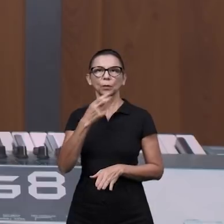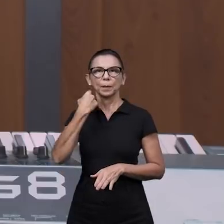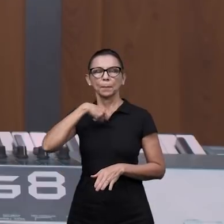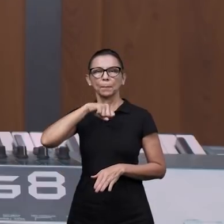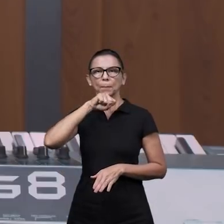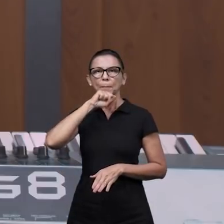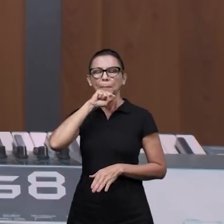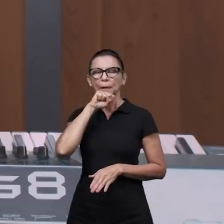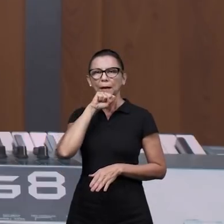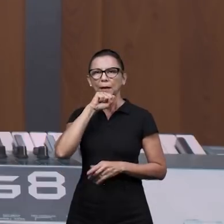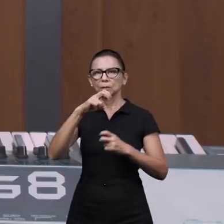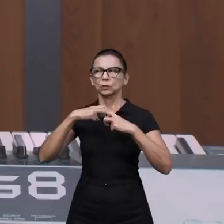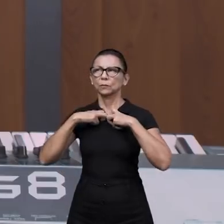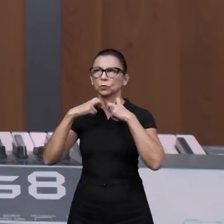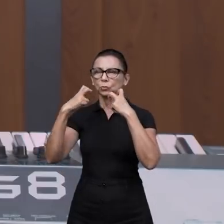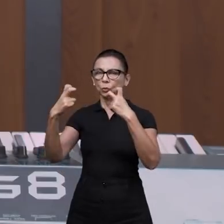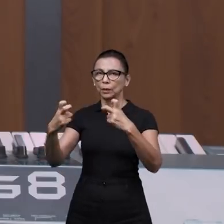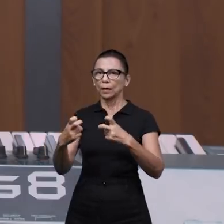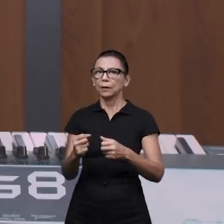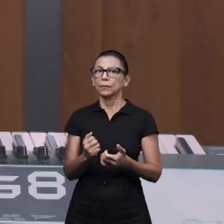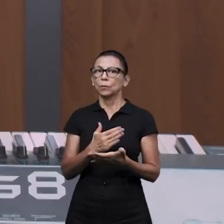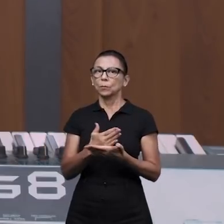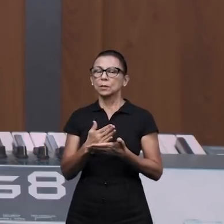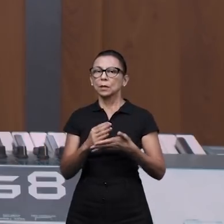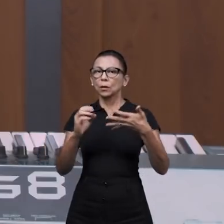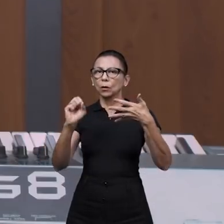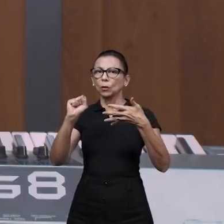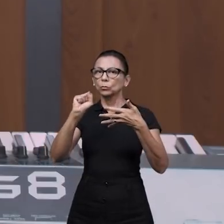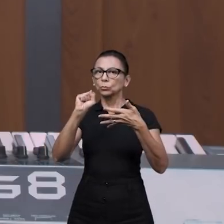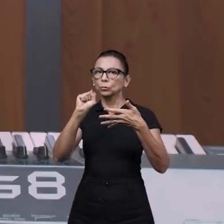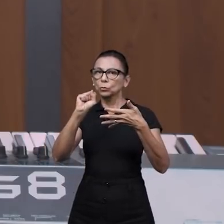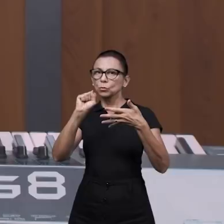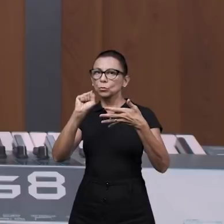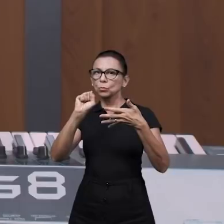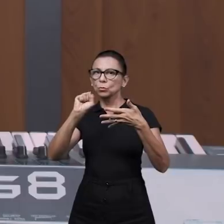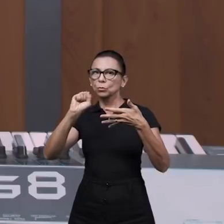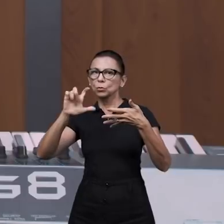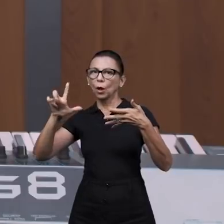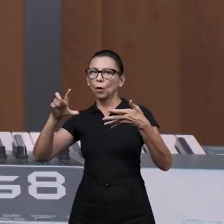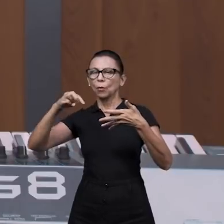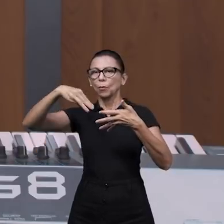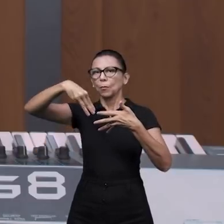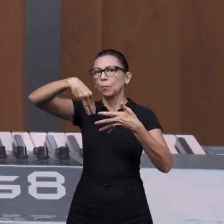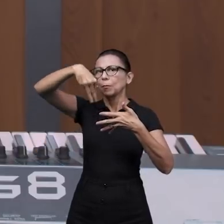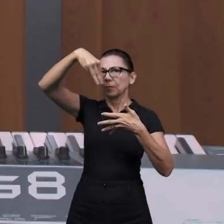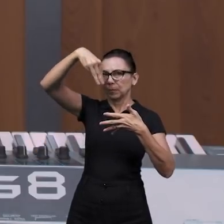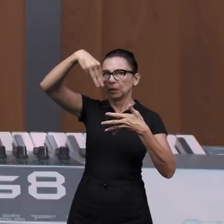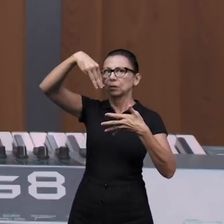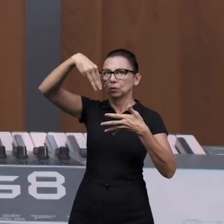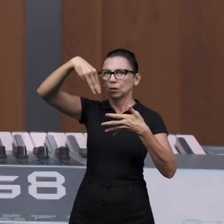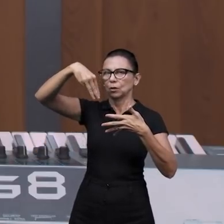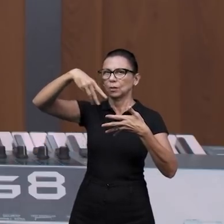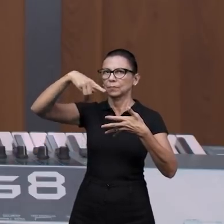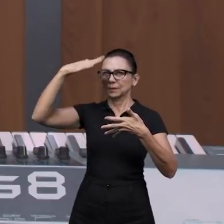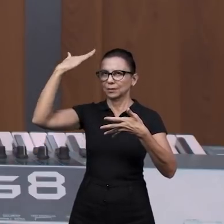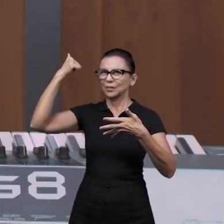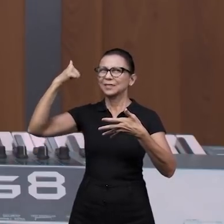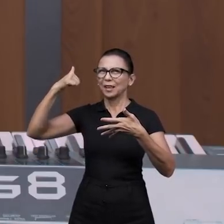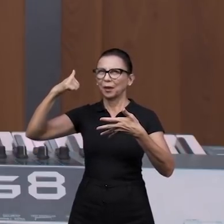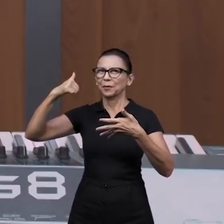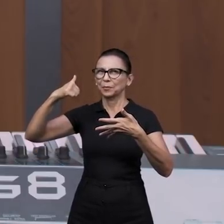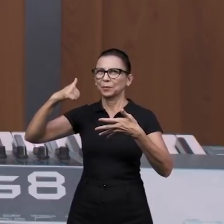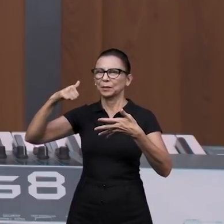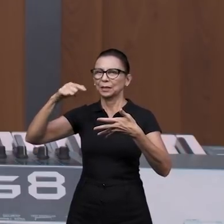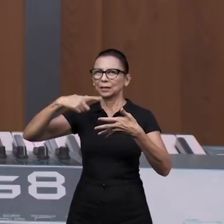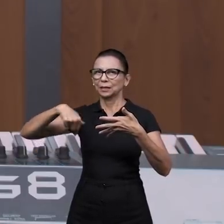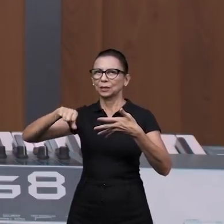Sol maior. Então quer dizer o quê? Quando você visualizar na sua coletânea um louvor em Sol maior, você já sabe que todo Fá